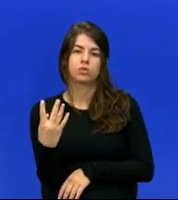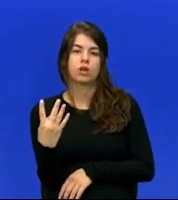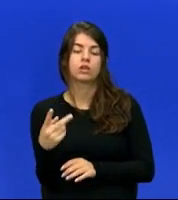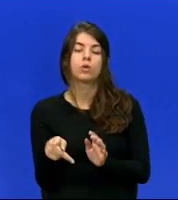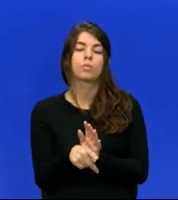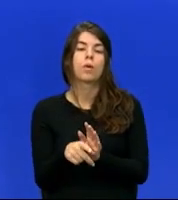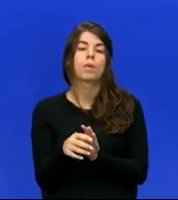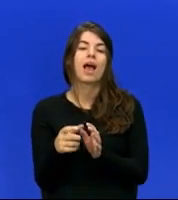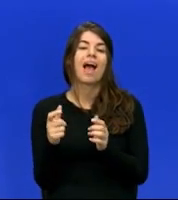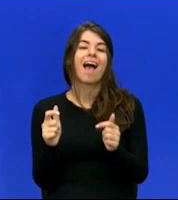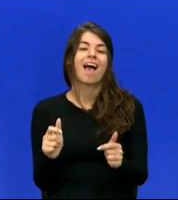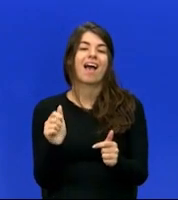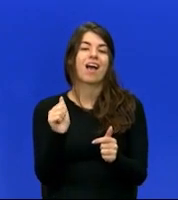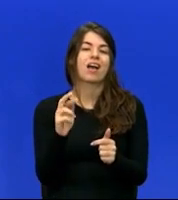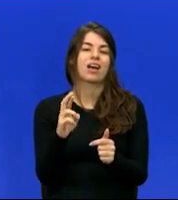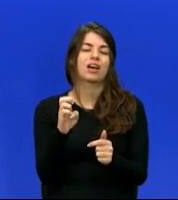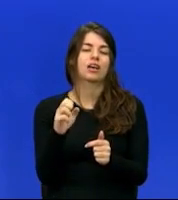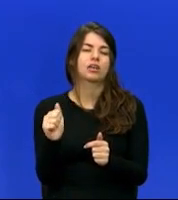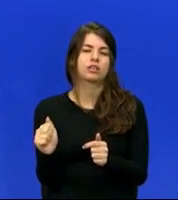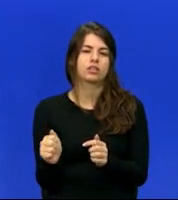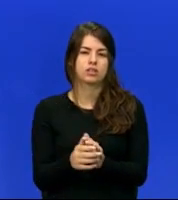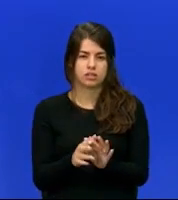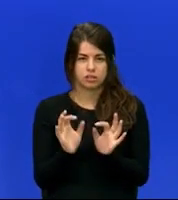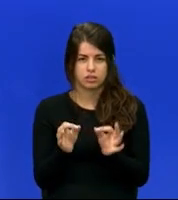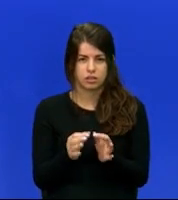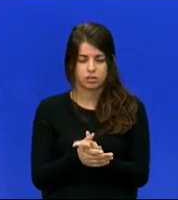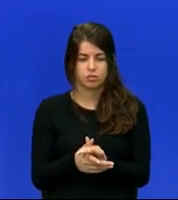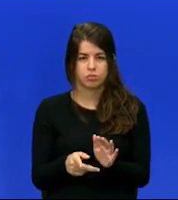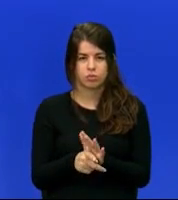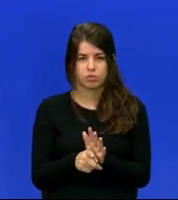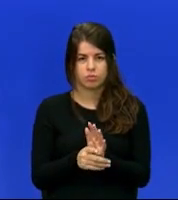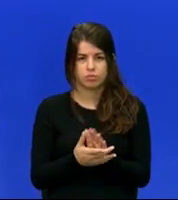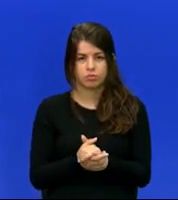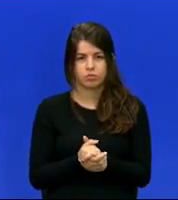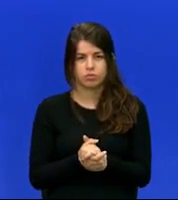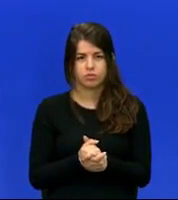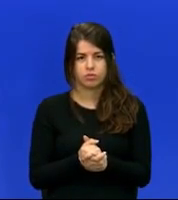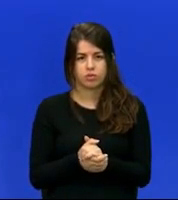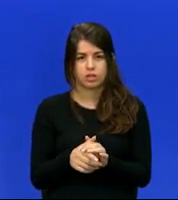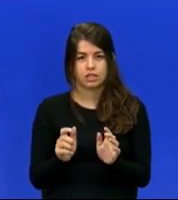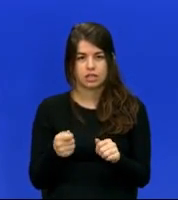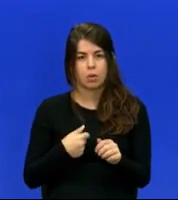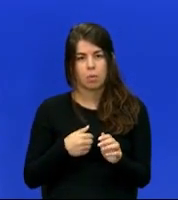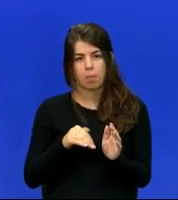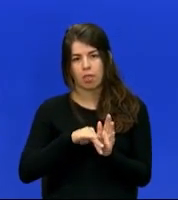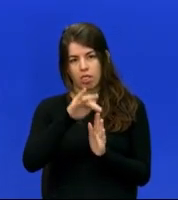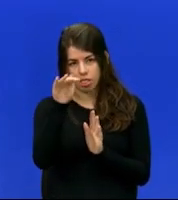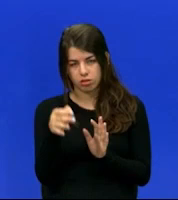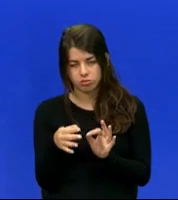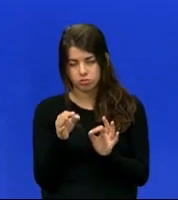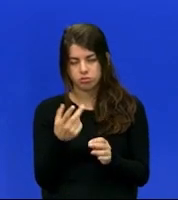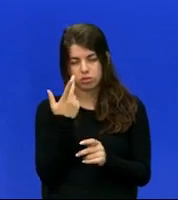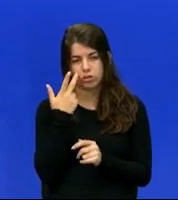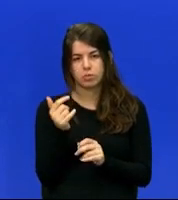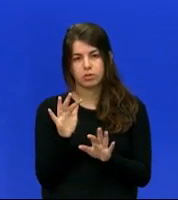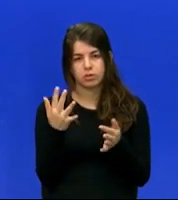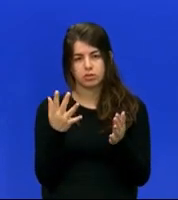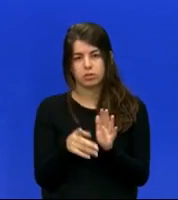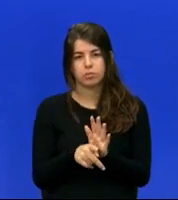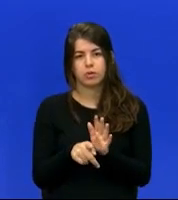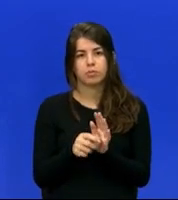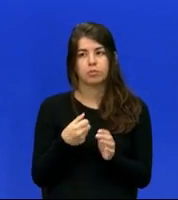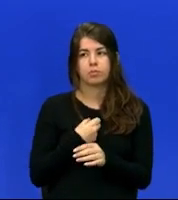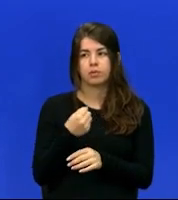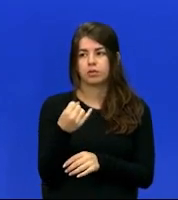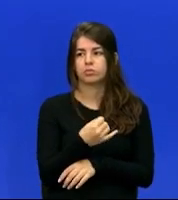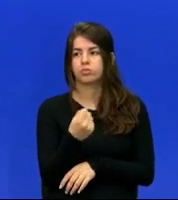a área referente à área do desvio padrão, né? Então, eu tenho entre